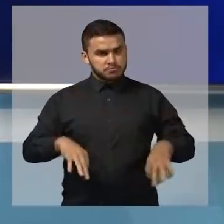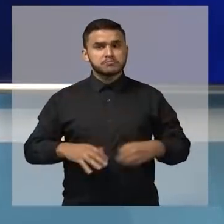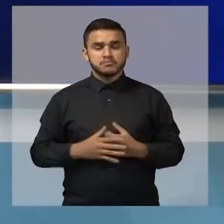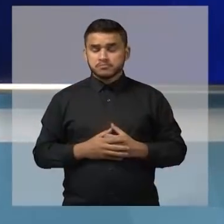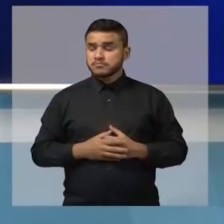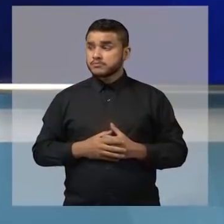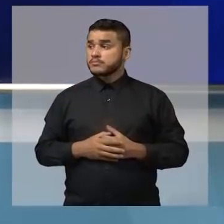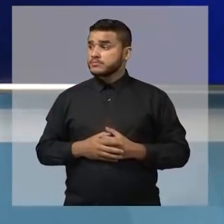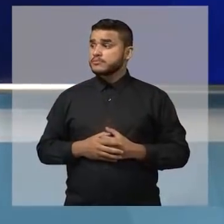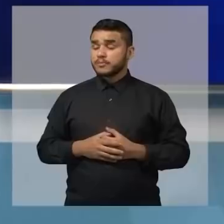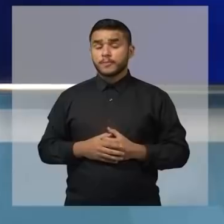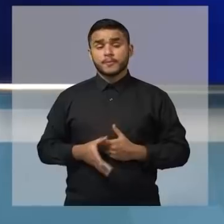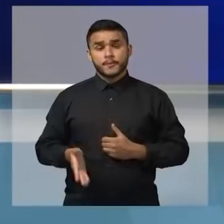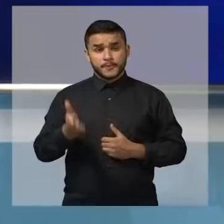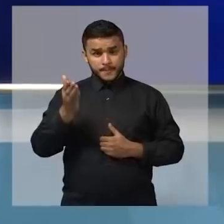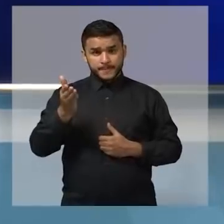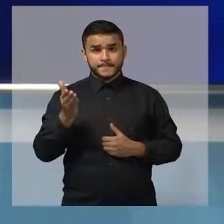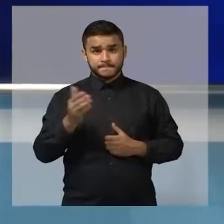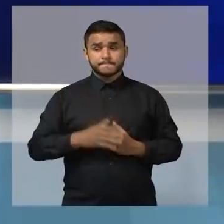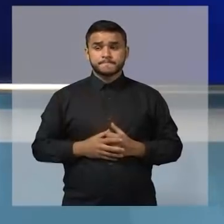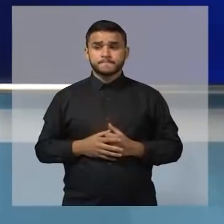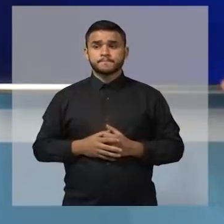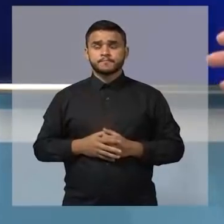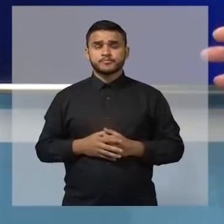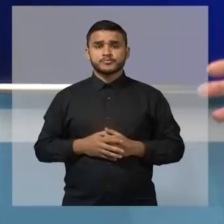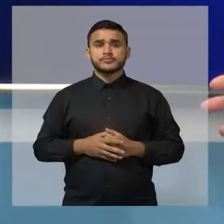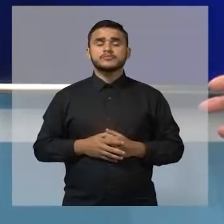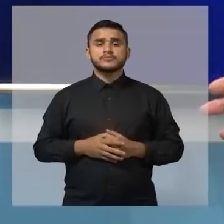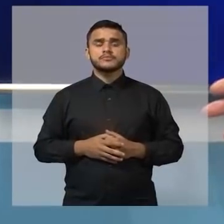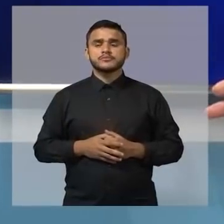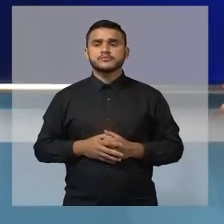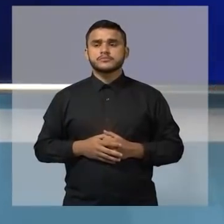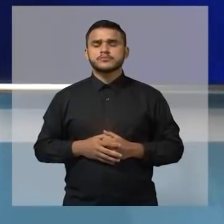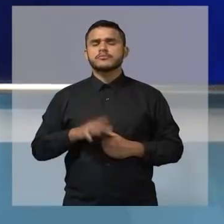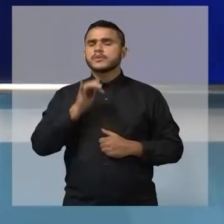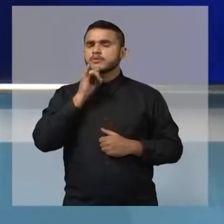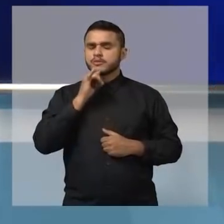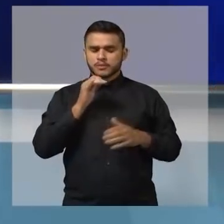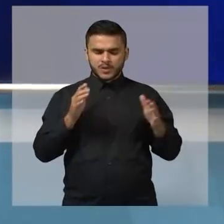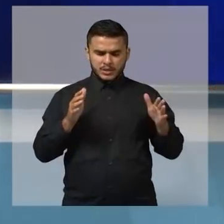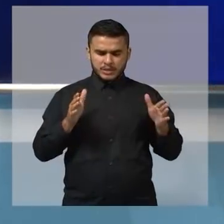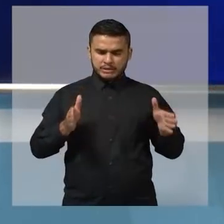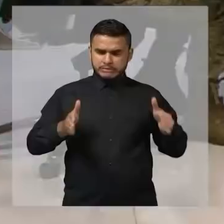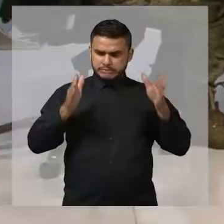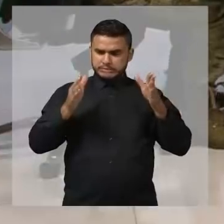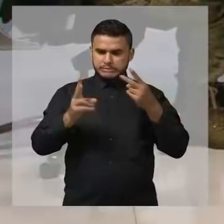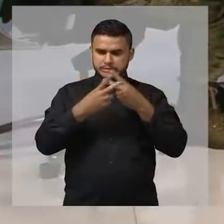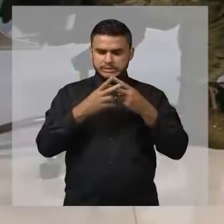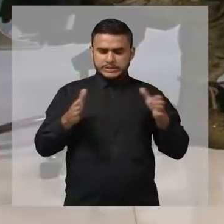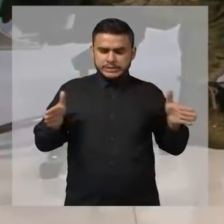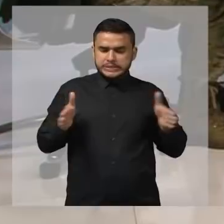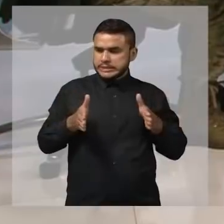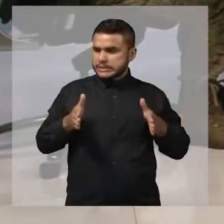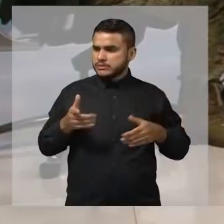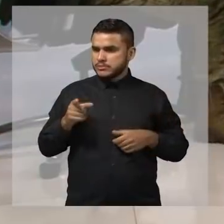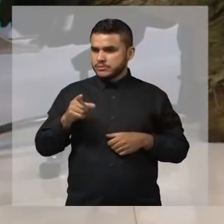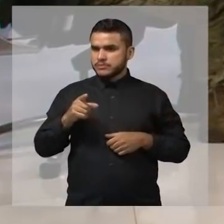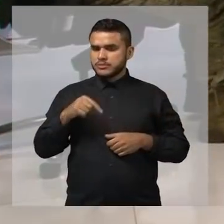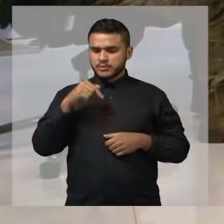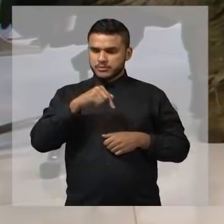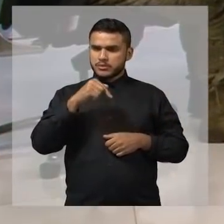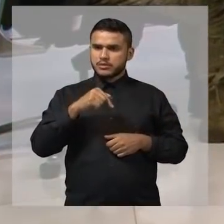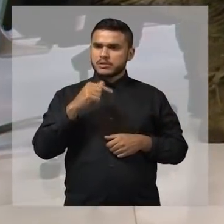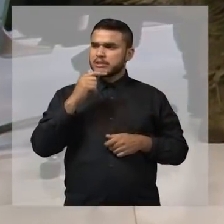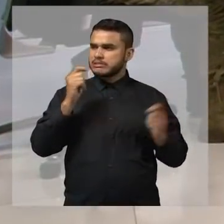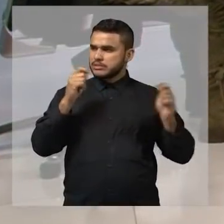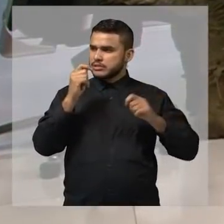A unidade menor, com menos presos, portanto, ela não torna-se mais fácil para